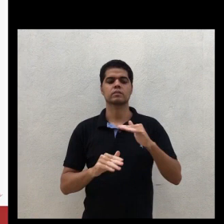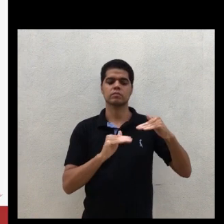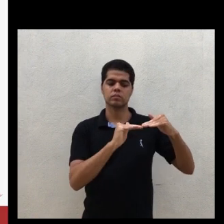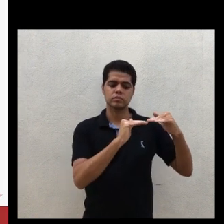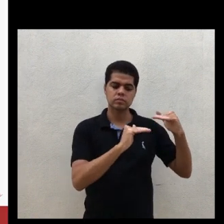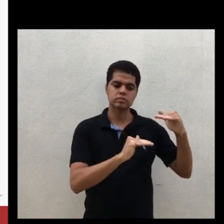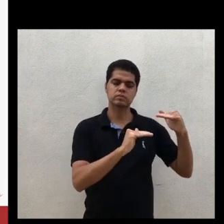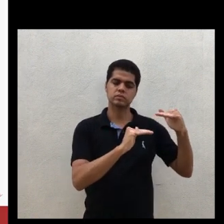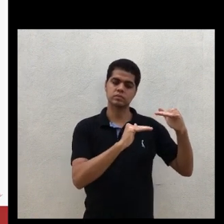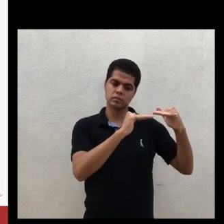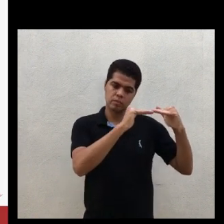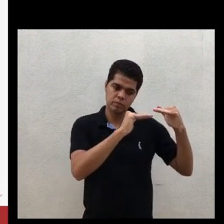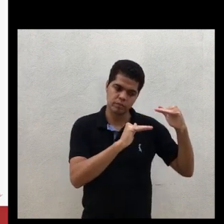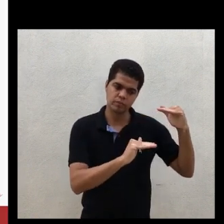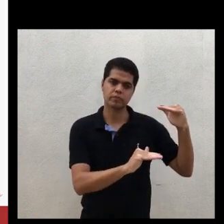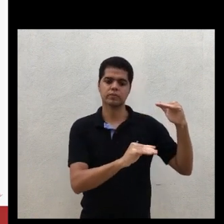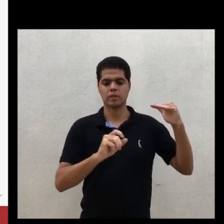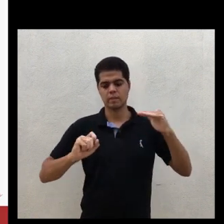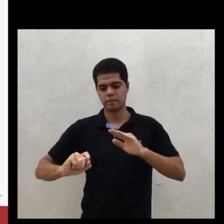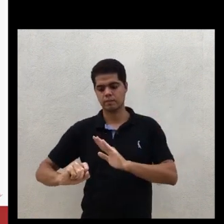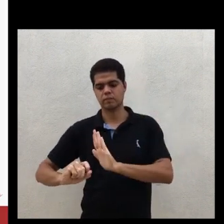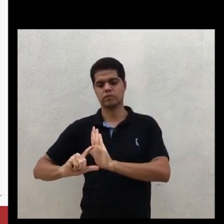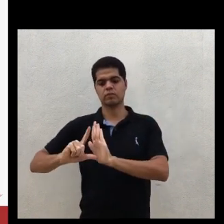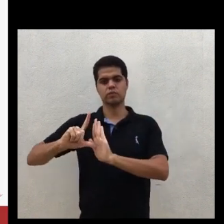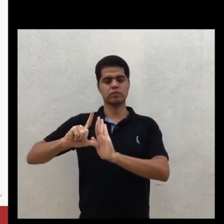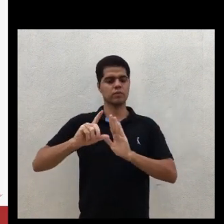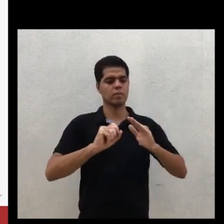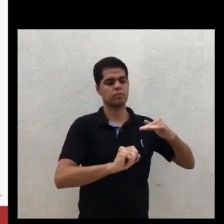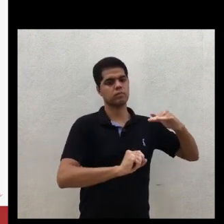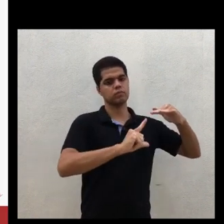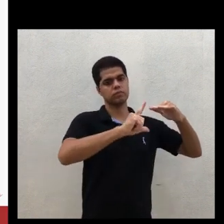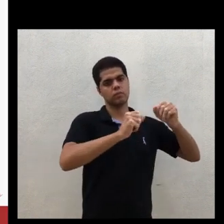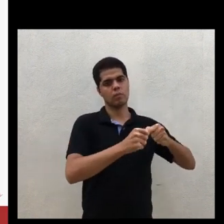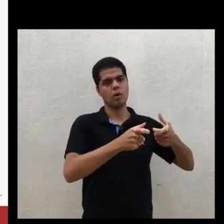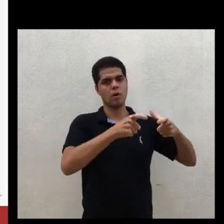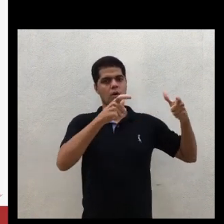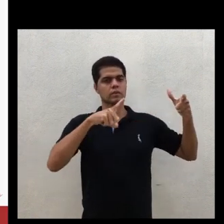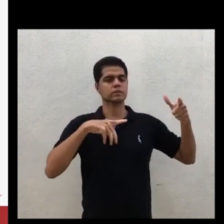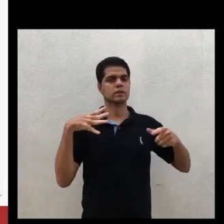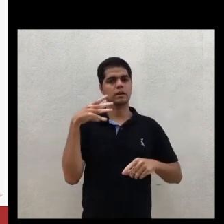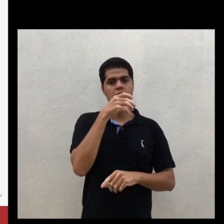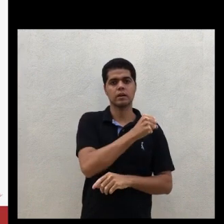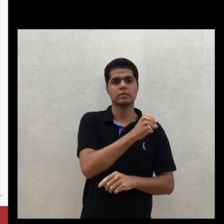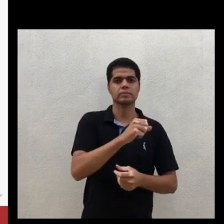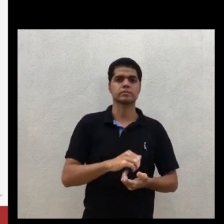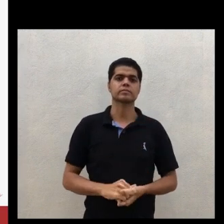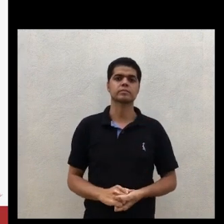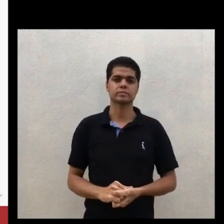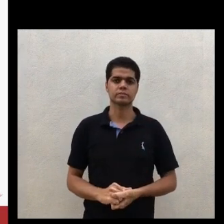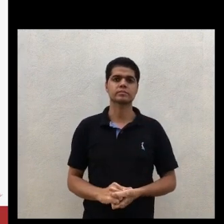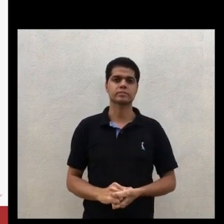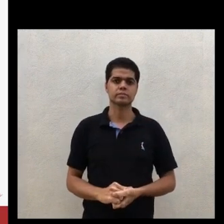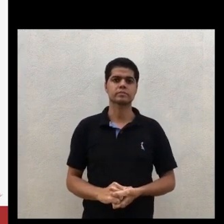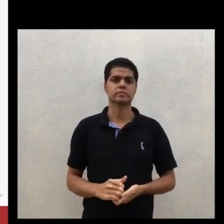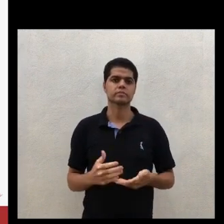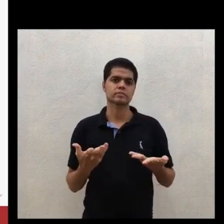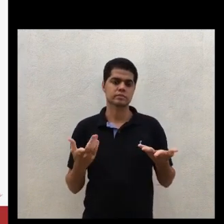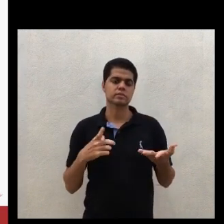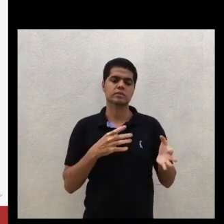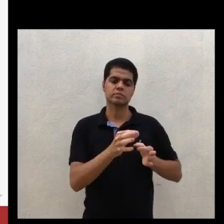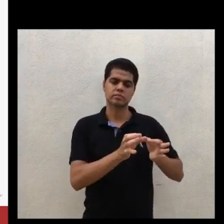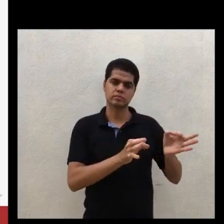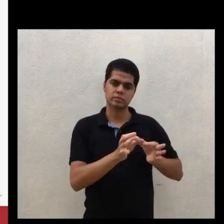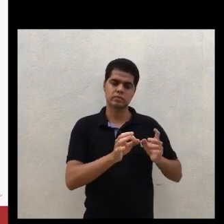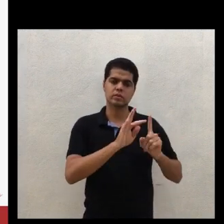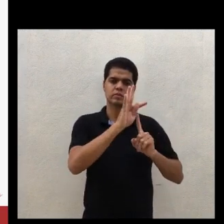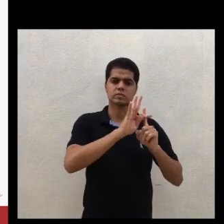né? Então, se o nível estiver baixo, abre a válvula mais rápido, vai vir para cá, ó, abre a válvula mais rápido. Né? Mesma coisa,